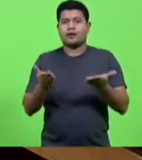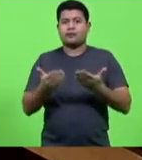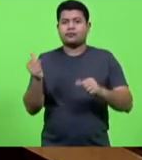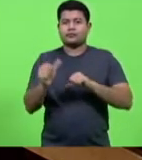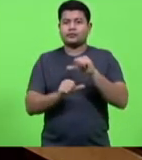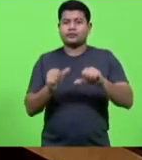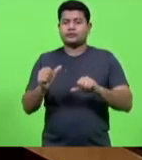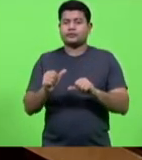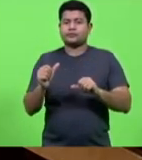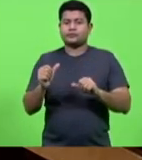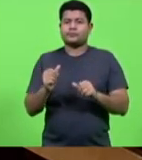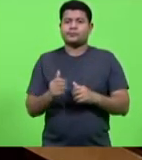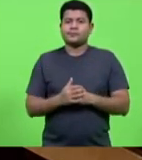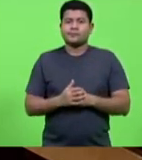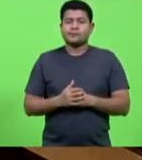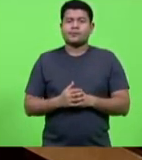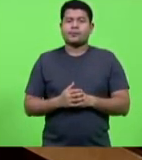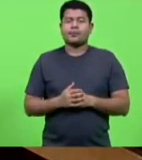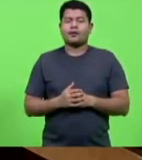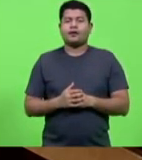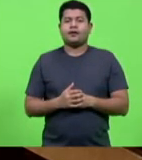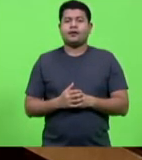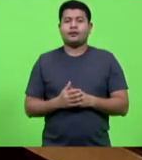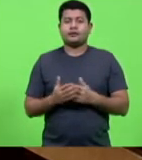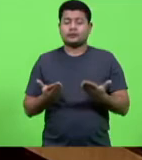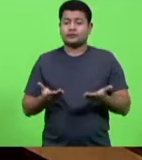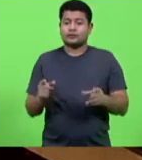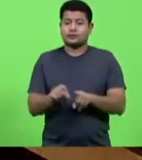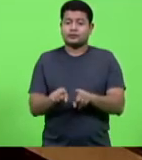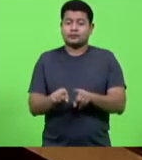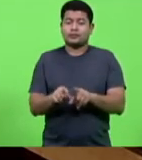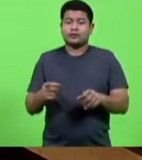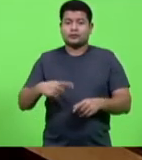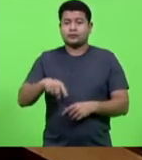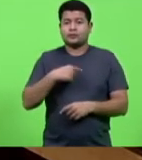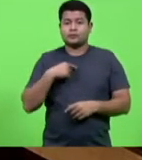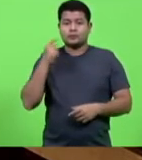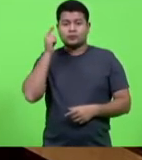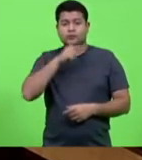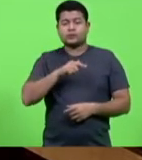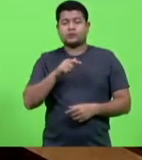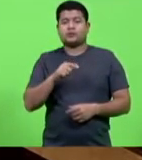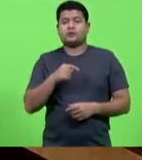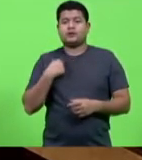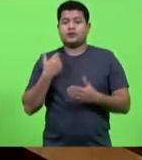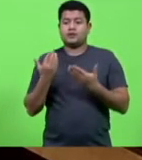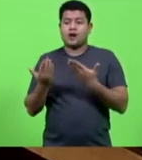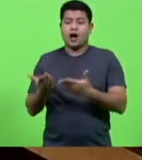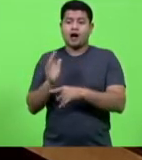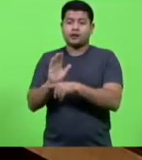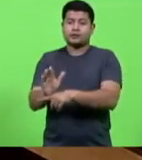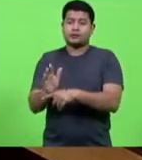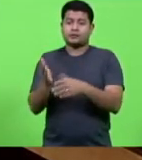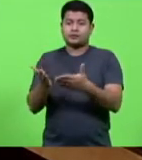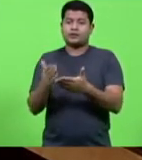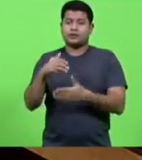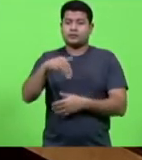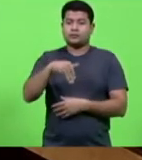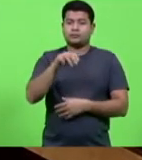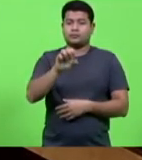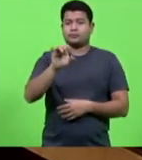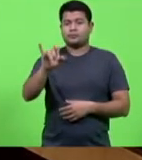em lei. E, ao mesmo tempo, a oportunidade que nós estamos dando para o micro, para o MEI, ou seja,